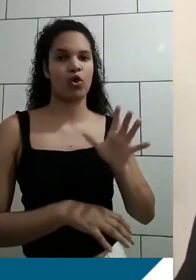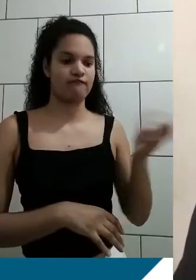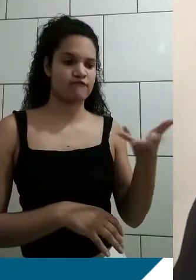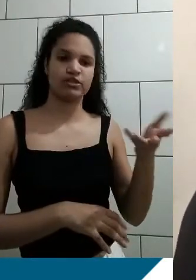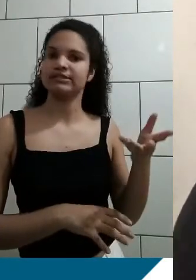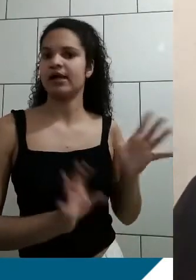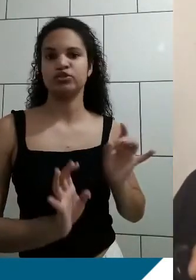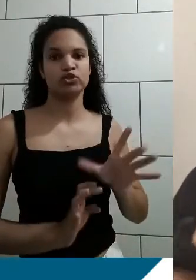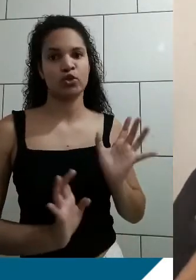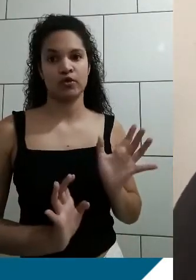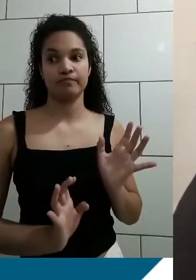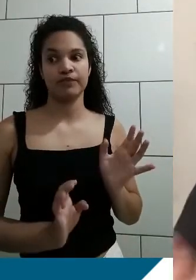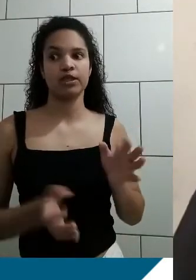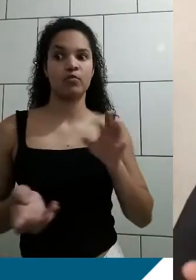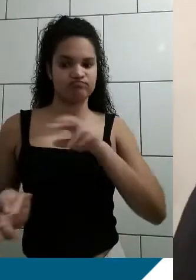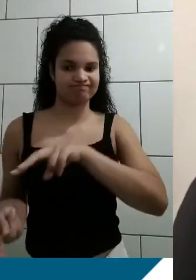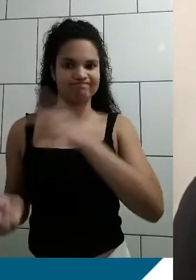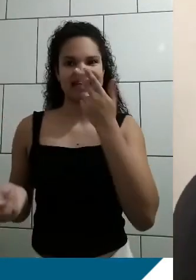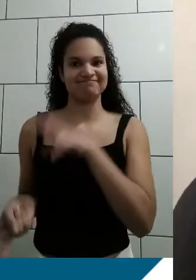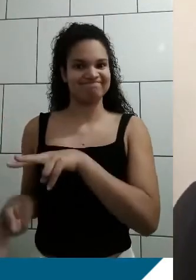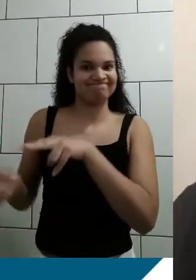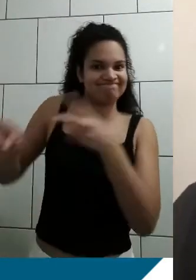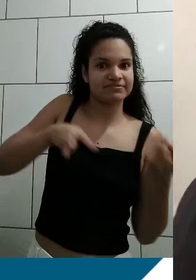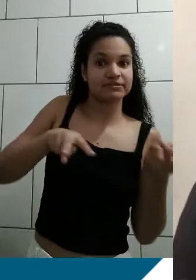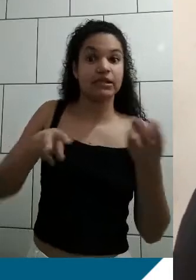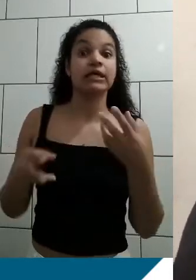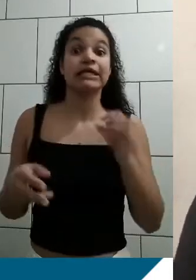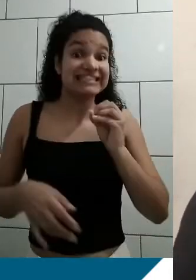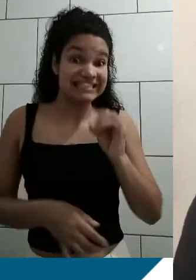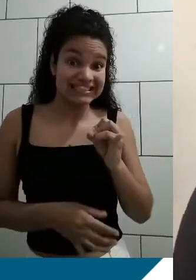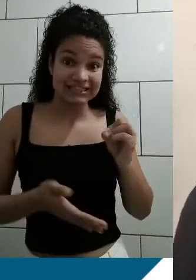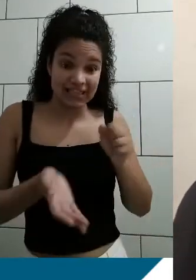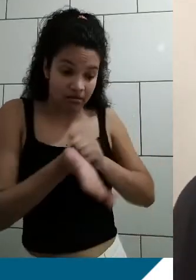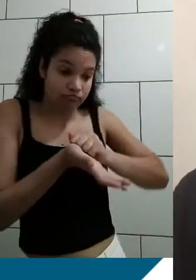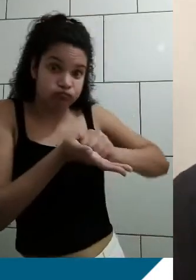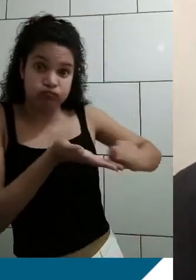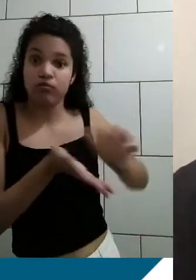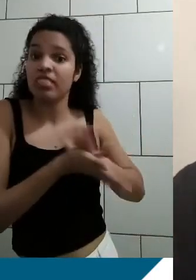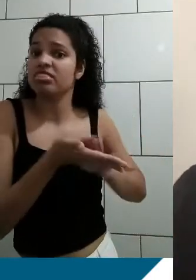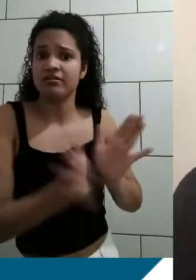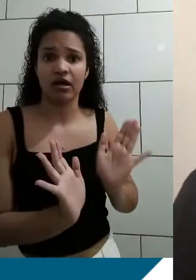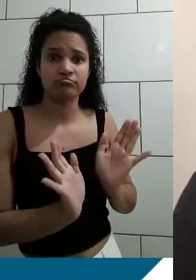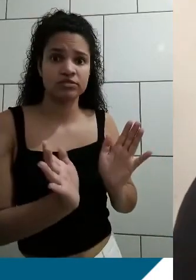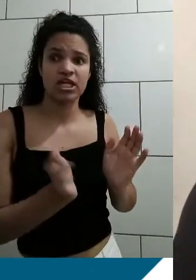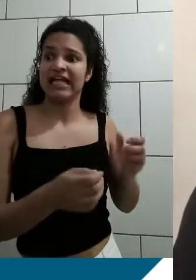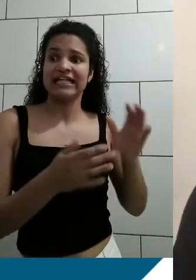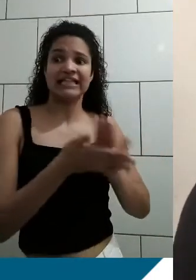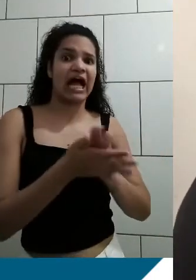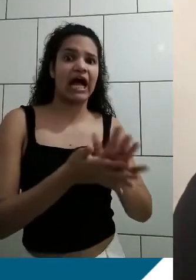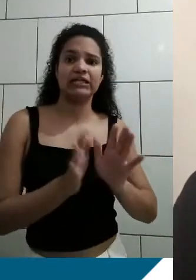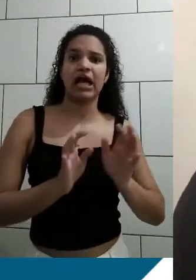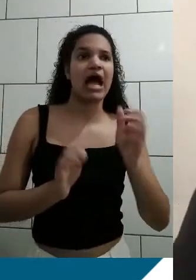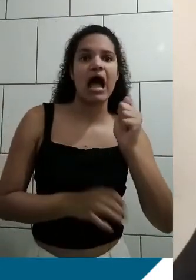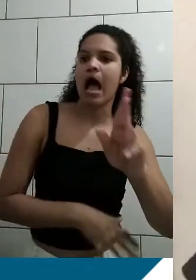ali naquela superfície, não tem força da resistência do ar, né, nenhuma força dissipativa, se não tiver nada, toda essa